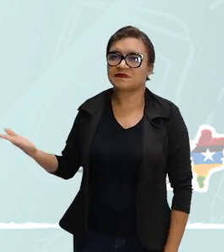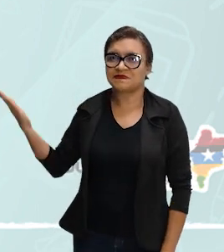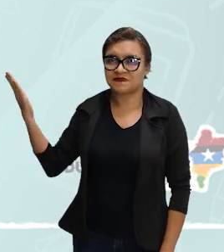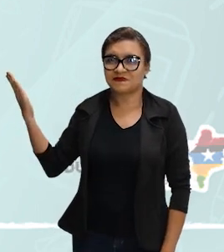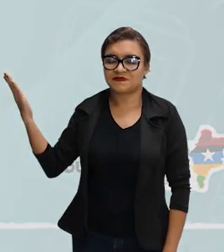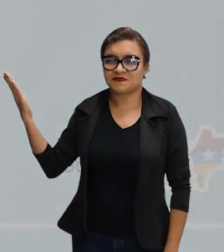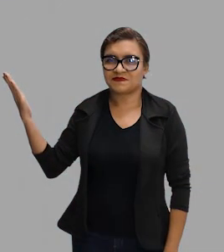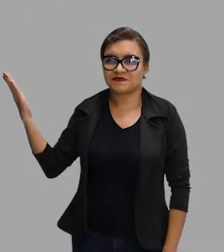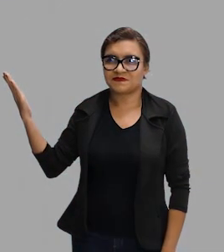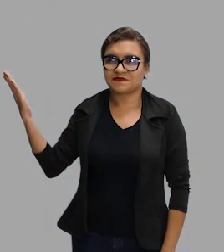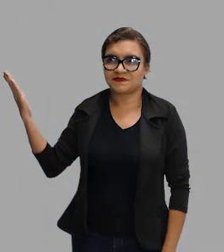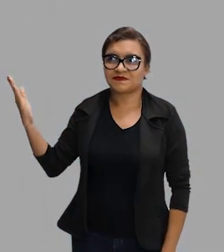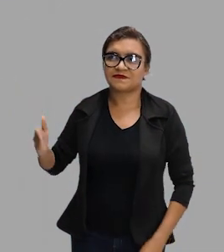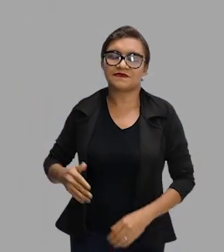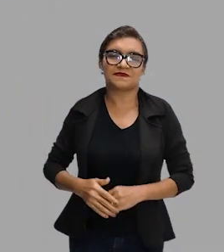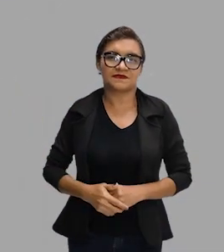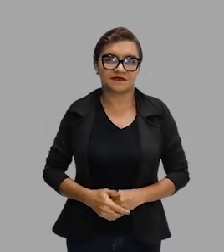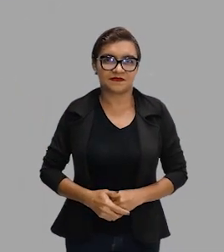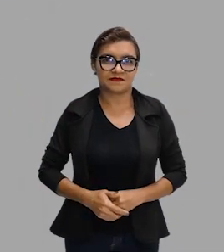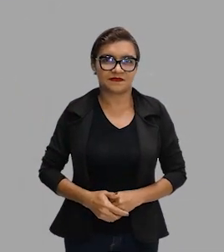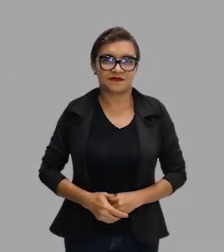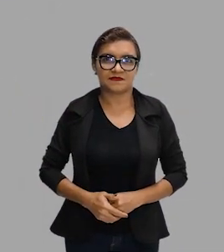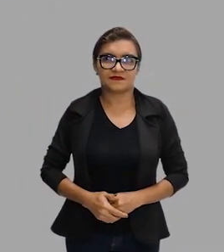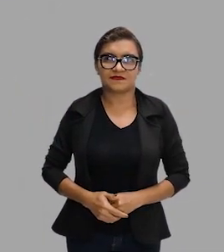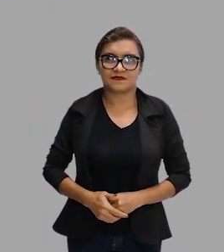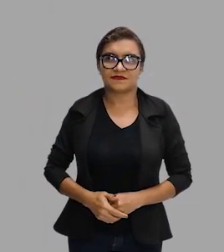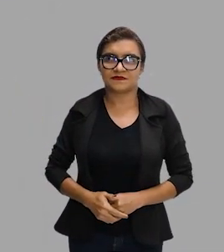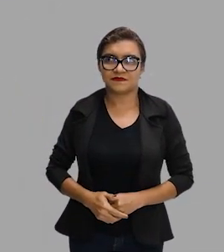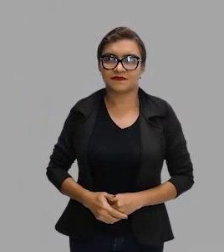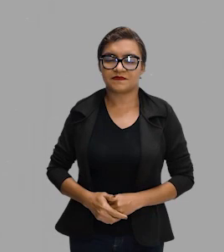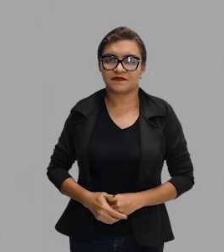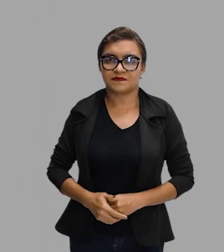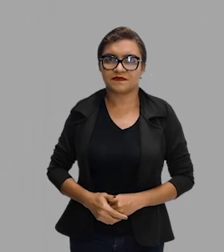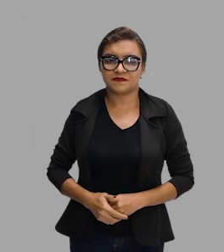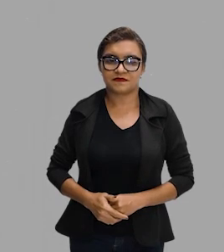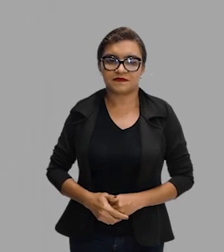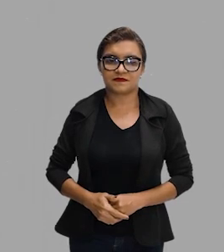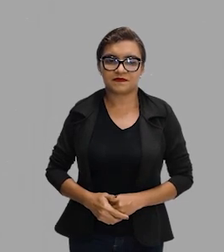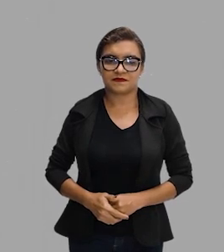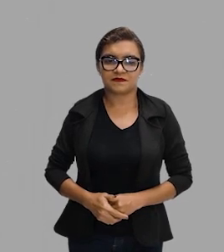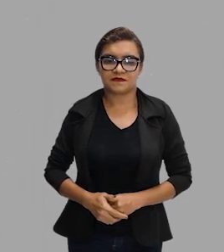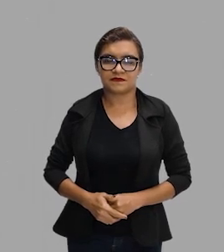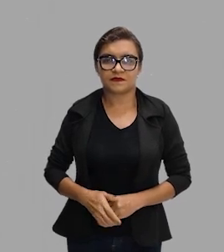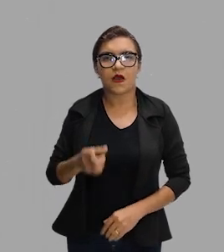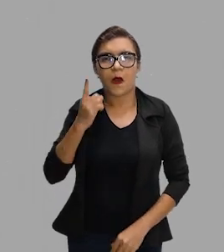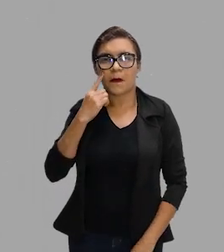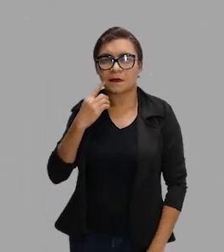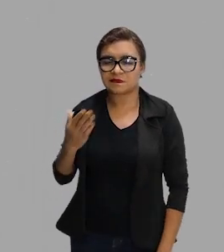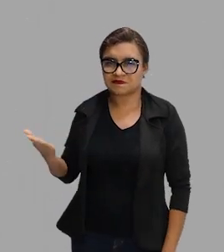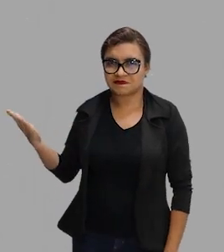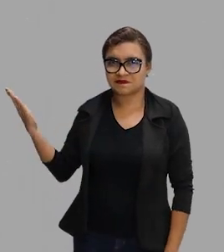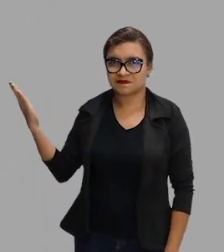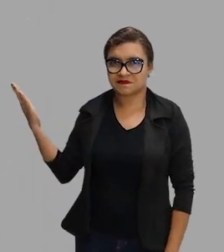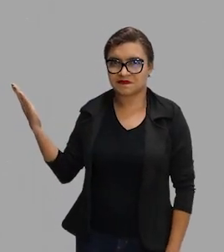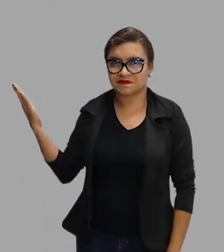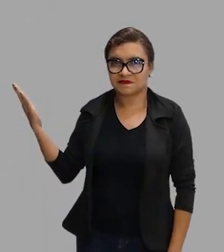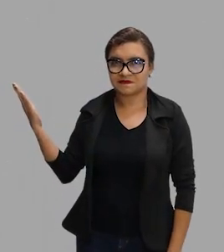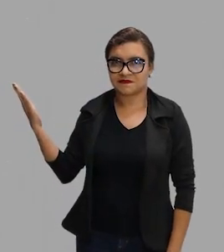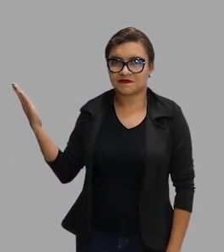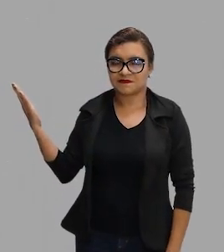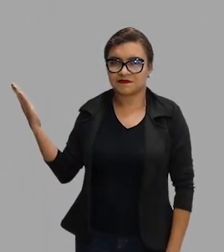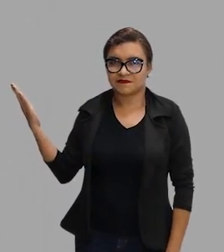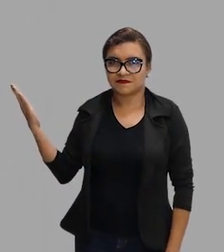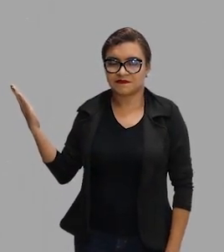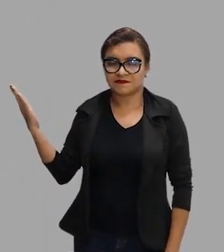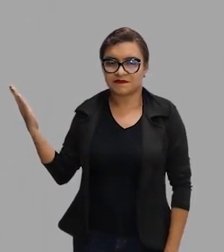por favor. Trae más leche, por favor. Não compres café descafeinado.